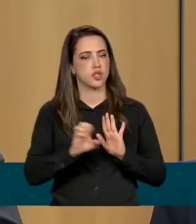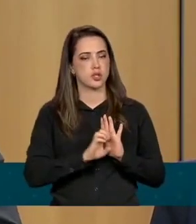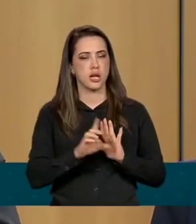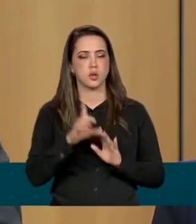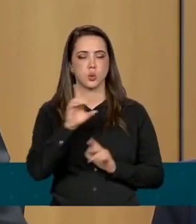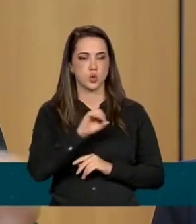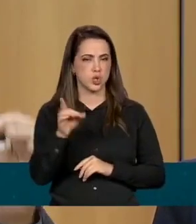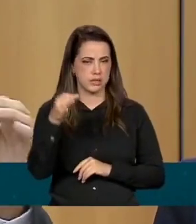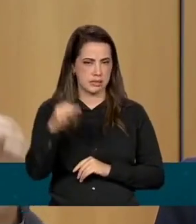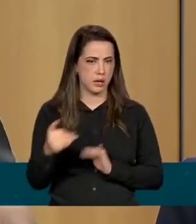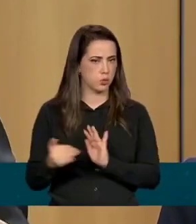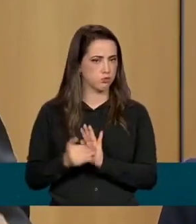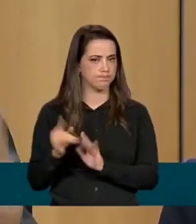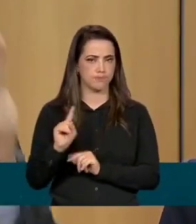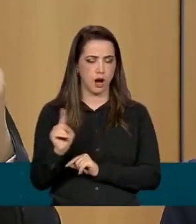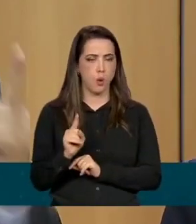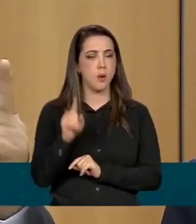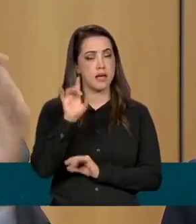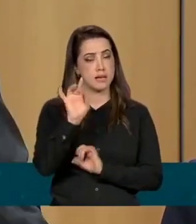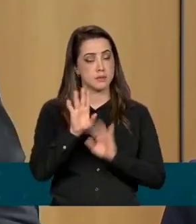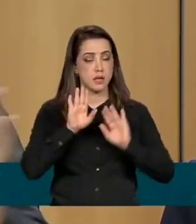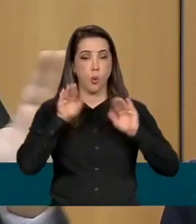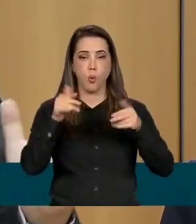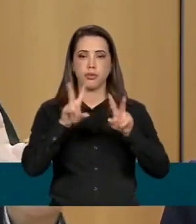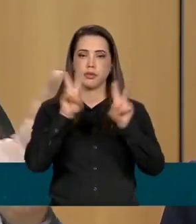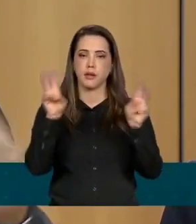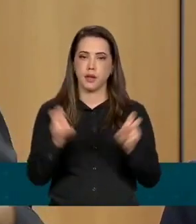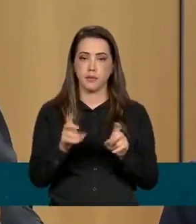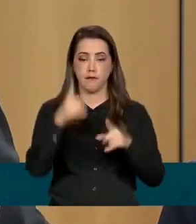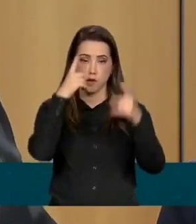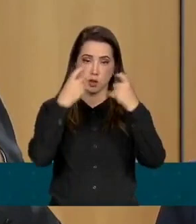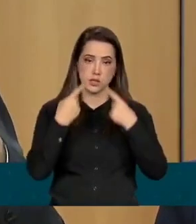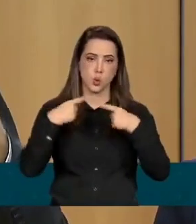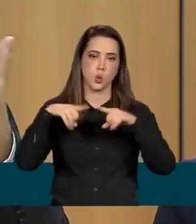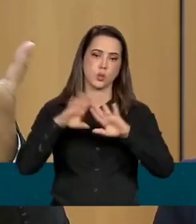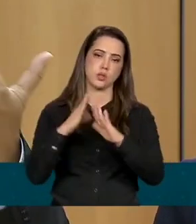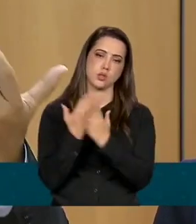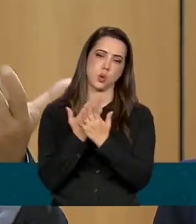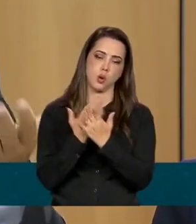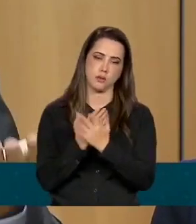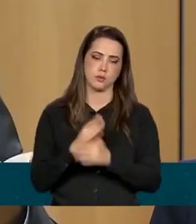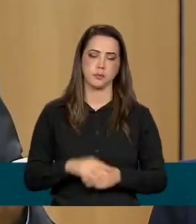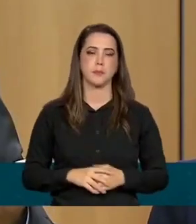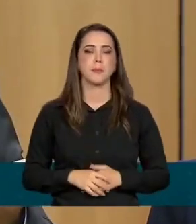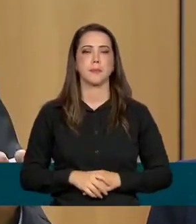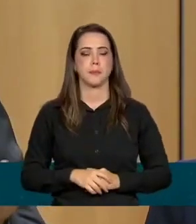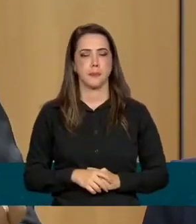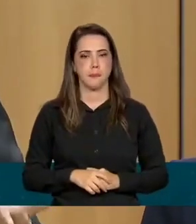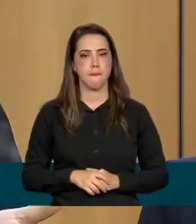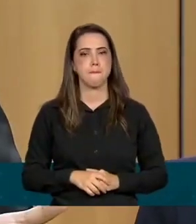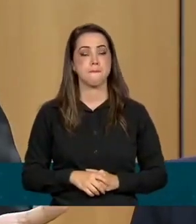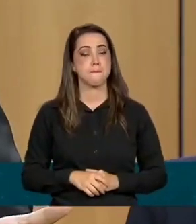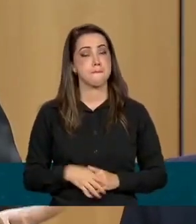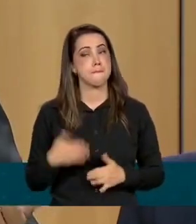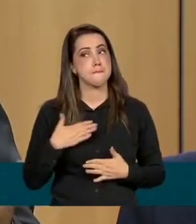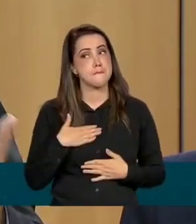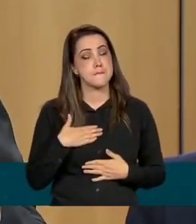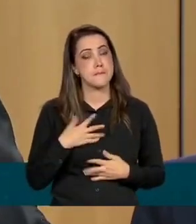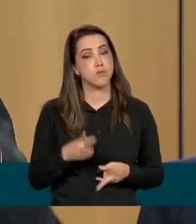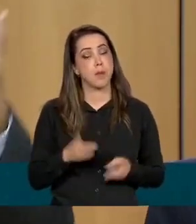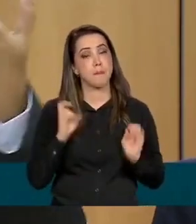prazo determinado, ela é específica a um tema, violência contra escolas. Ela, a meu